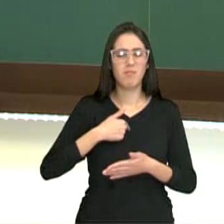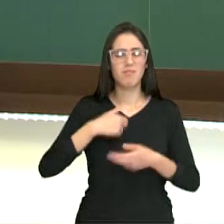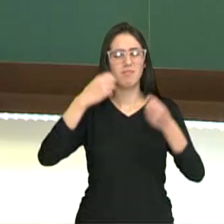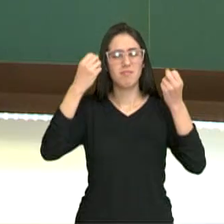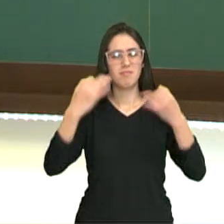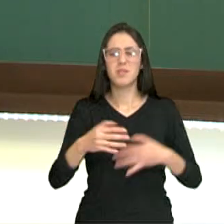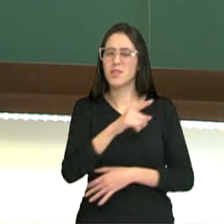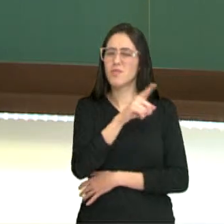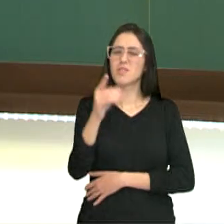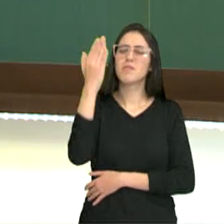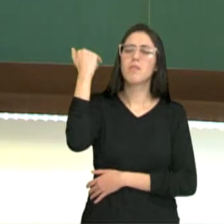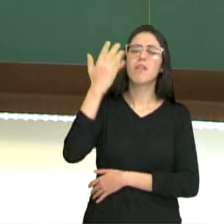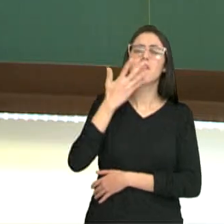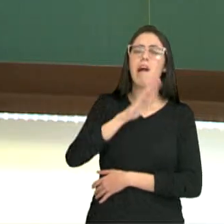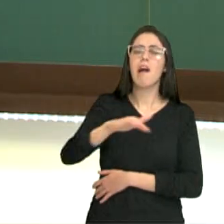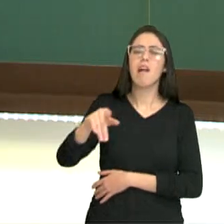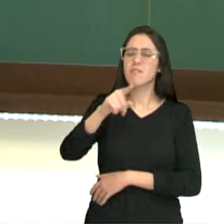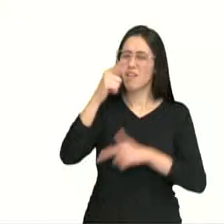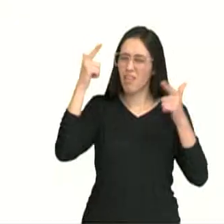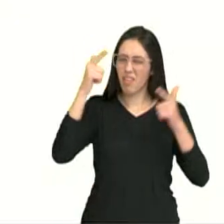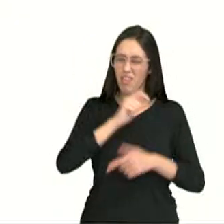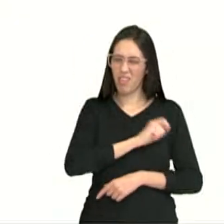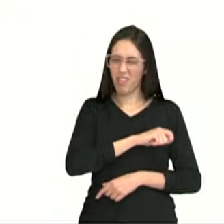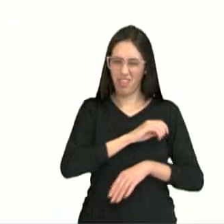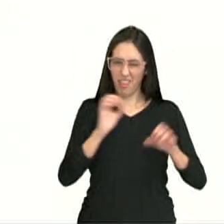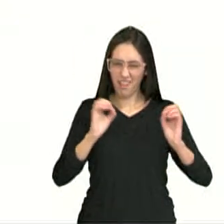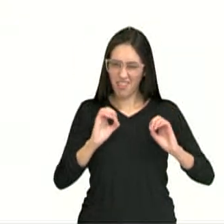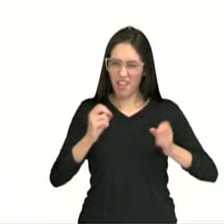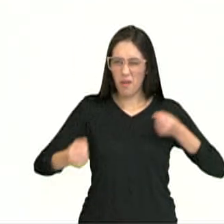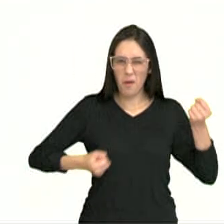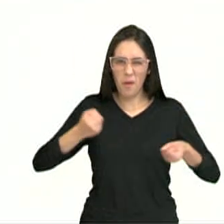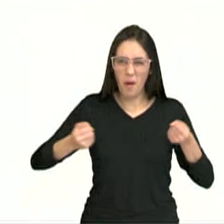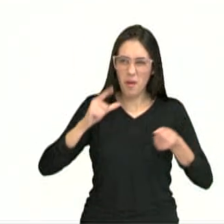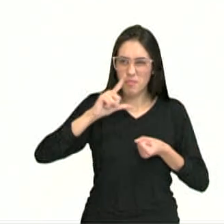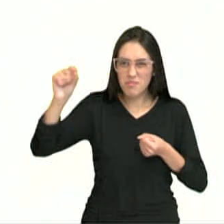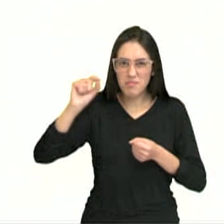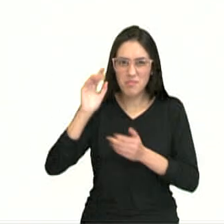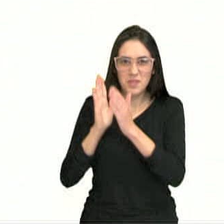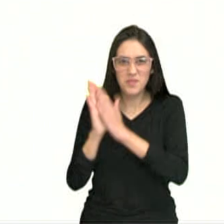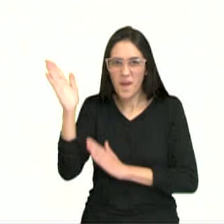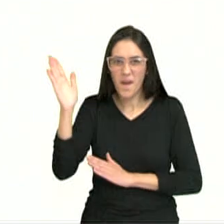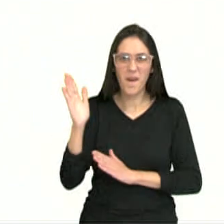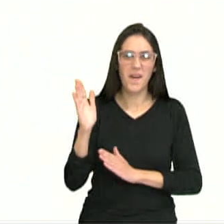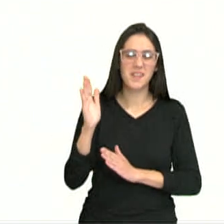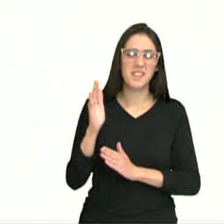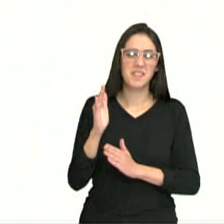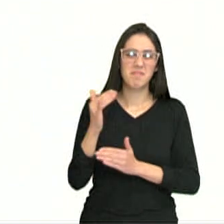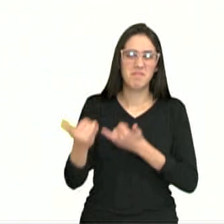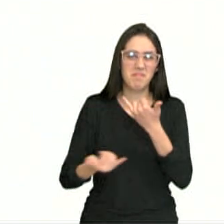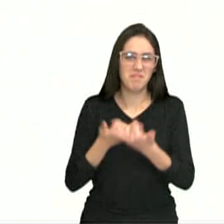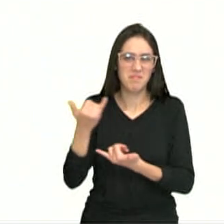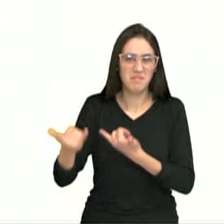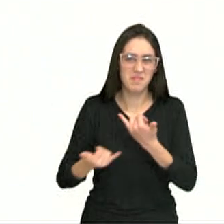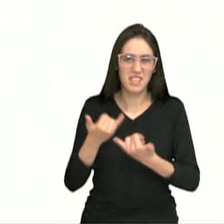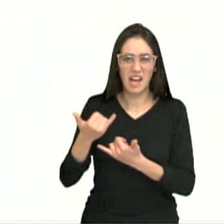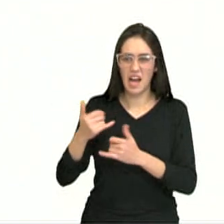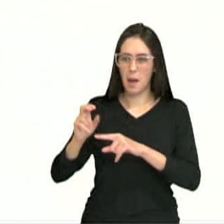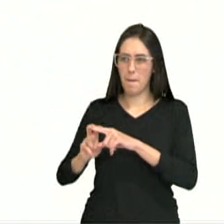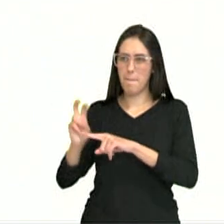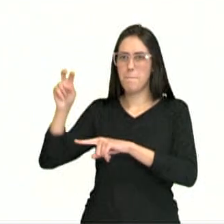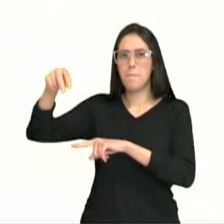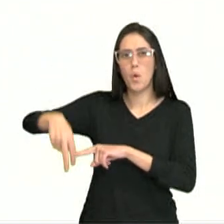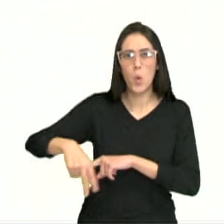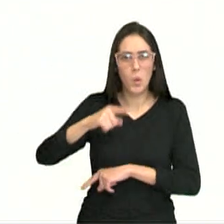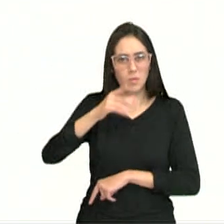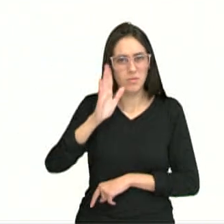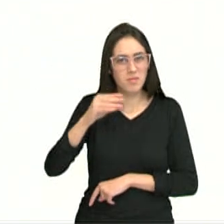a travessura de pular o muro da vizinha, sair correndo, saltar algum corrimão, que tem mesmo dentro de casa? Será que